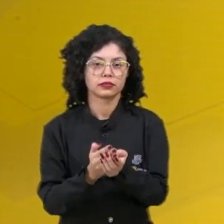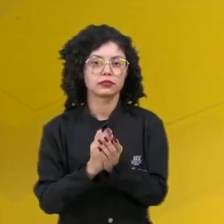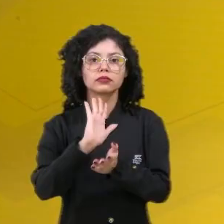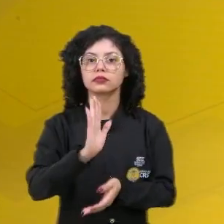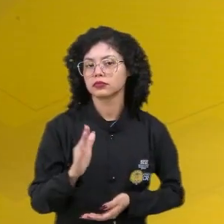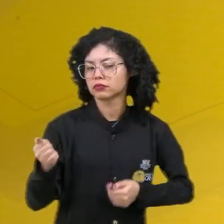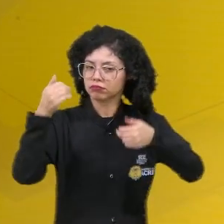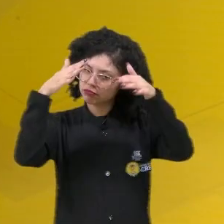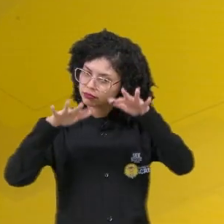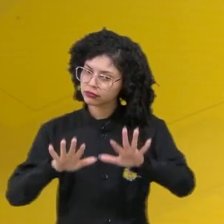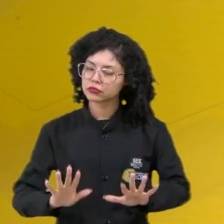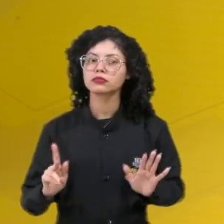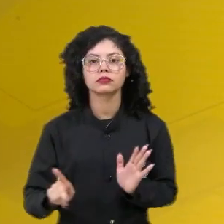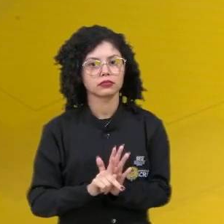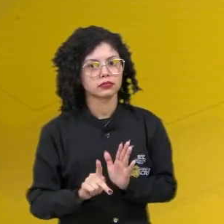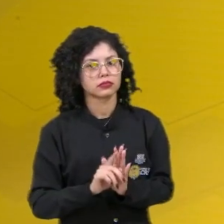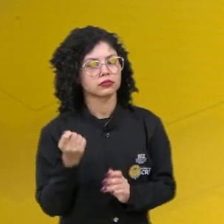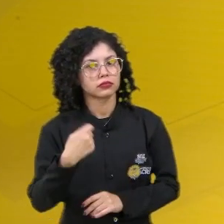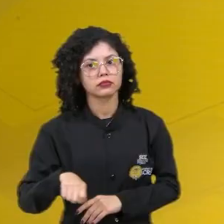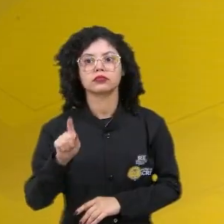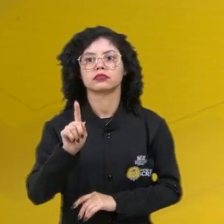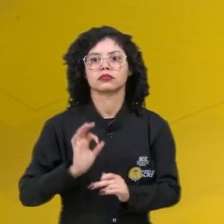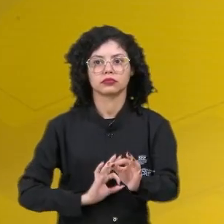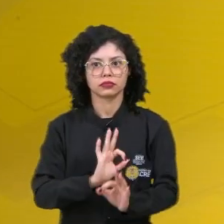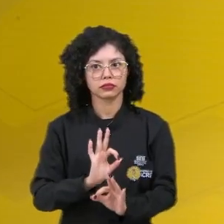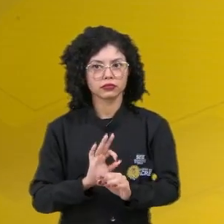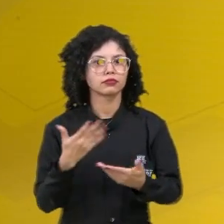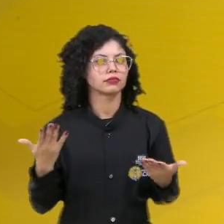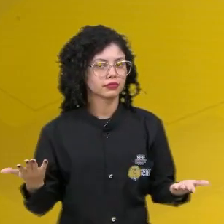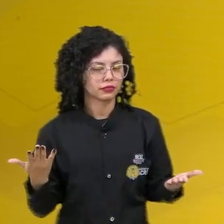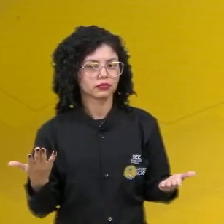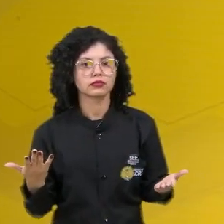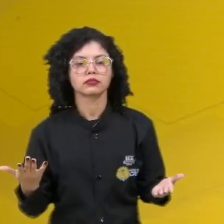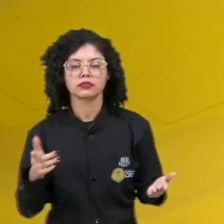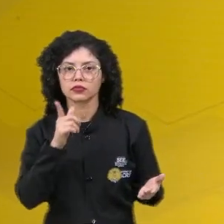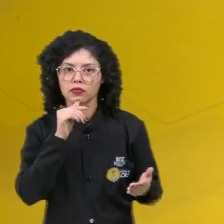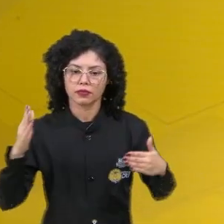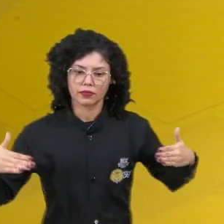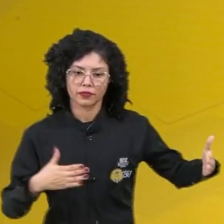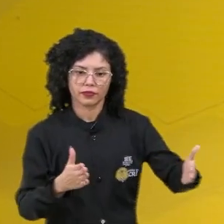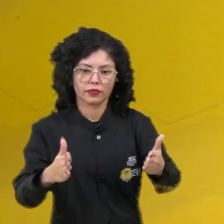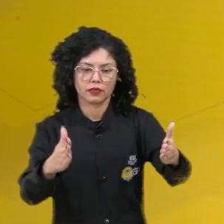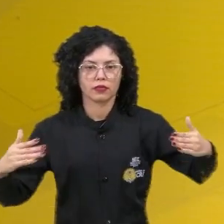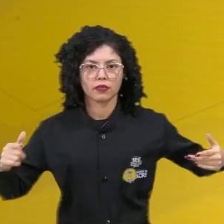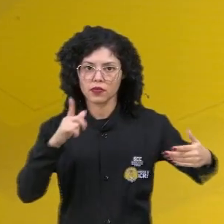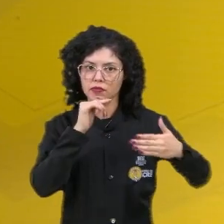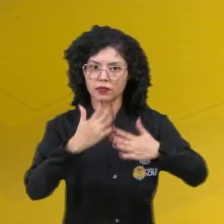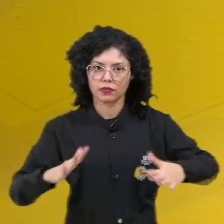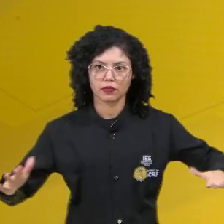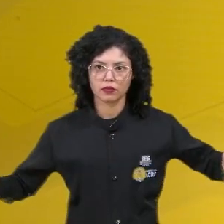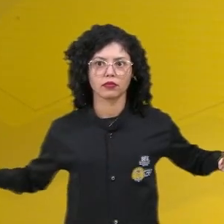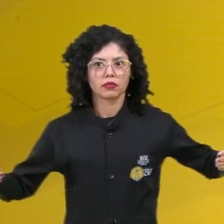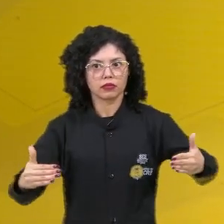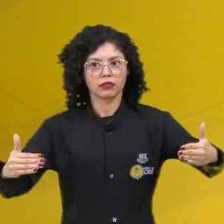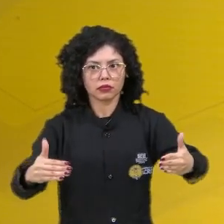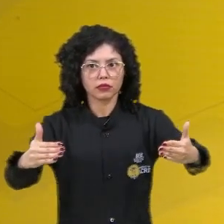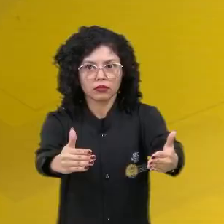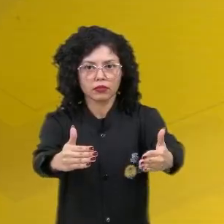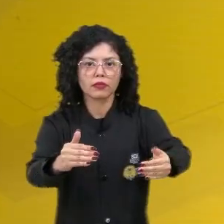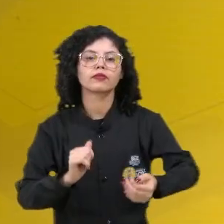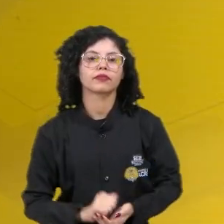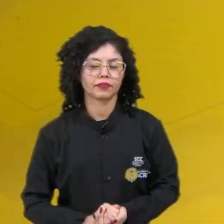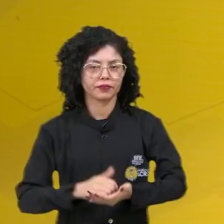via natural, então não precisa aí de manutenção, vamos colocar assim, né, nos lagos ou rios e mares, tá? Então, é um